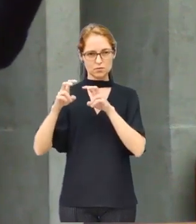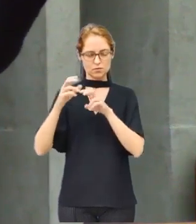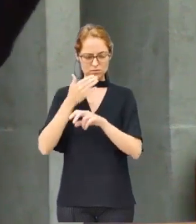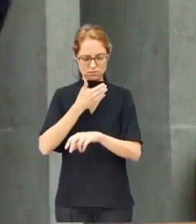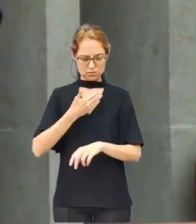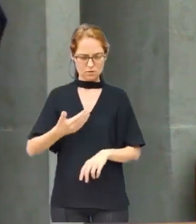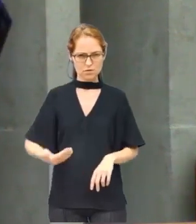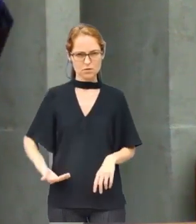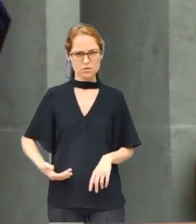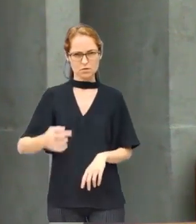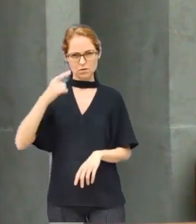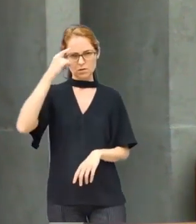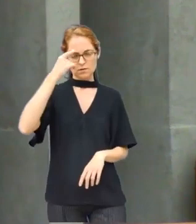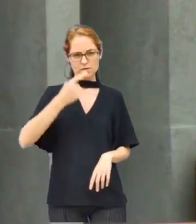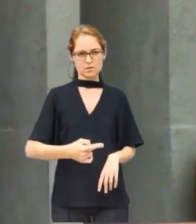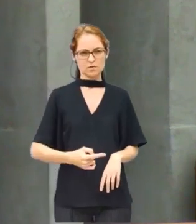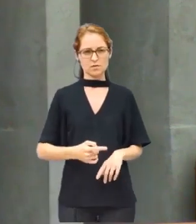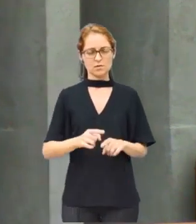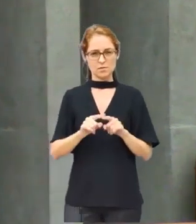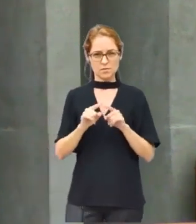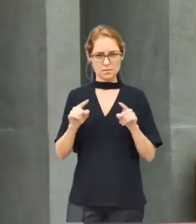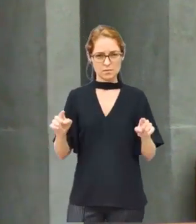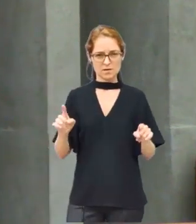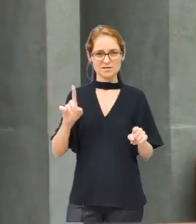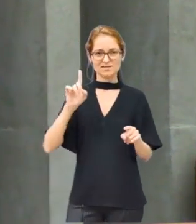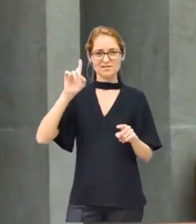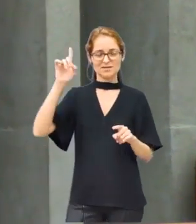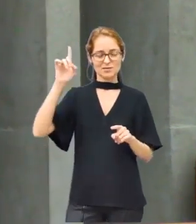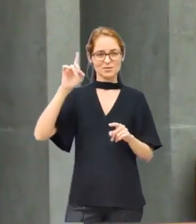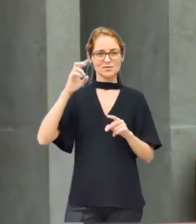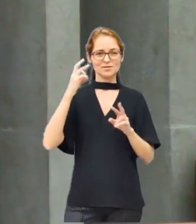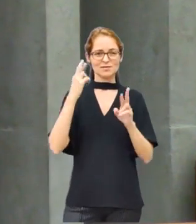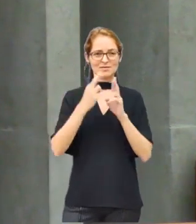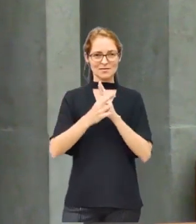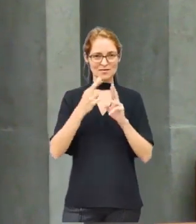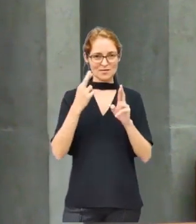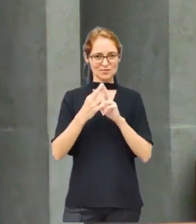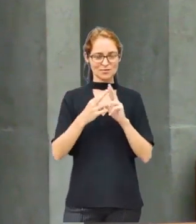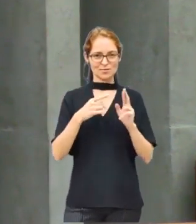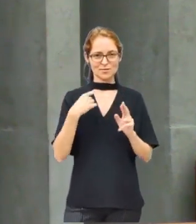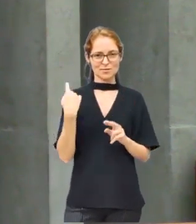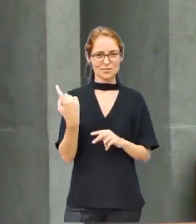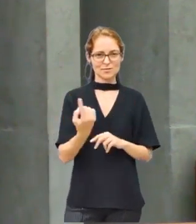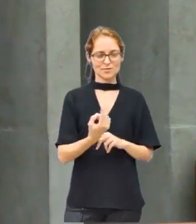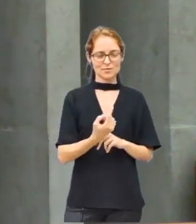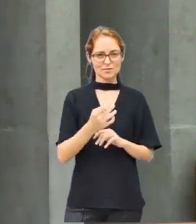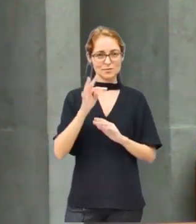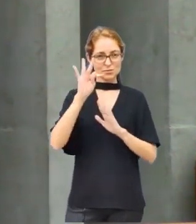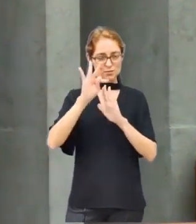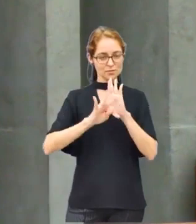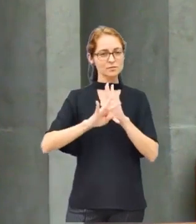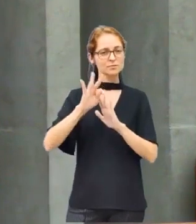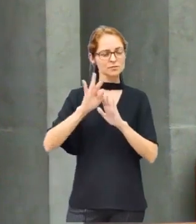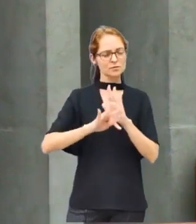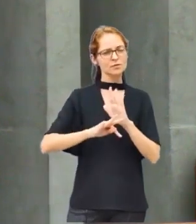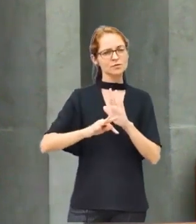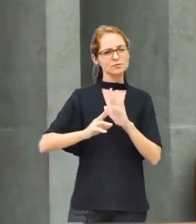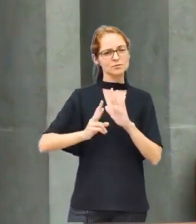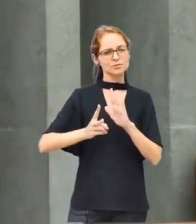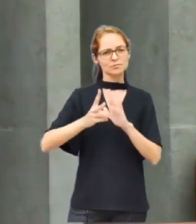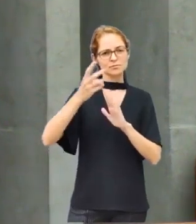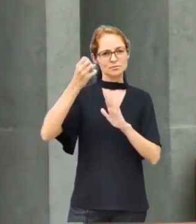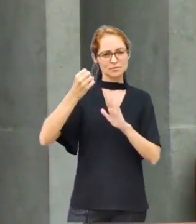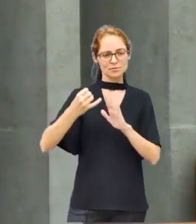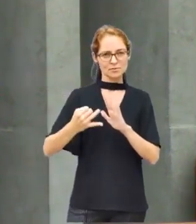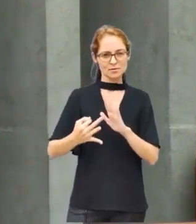reinando e governando, mas é um Deus que se relaciona conosco. O texto continua dizendo que